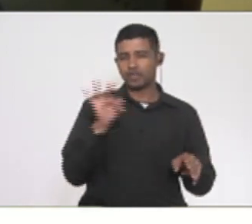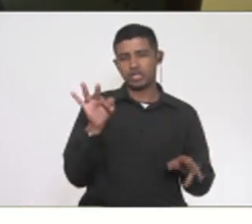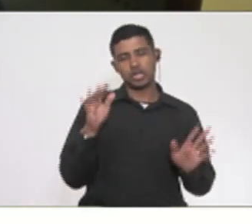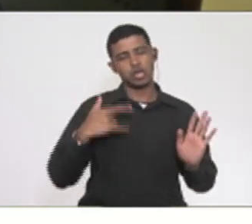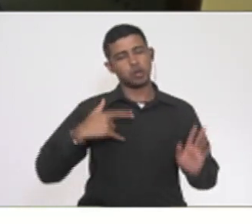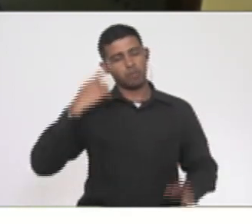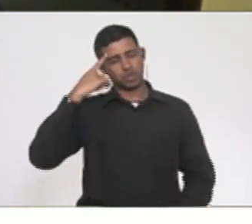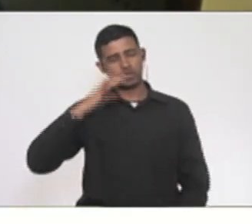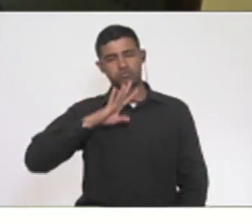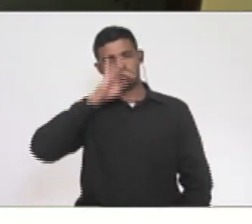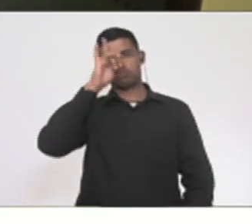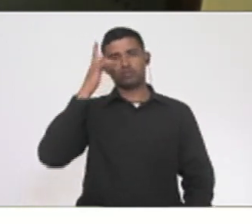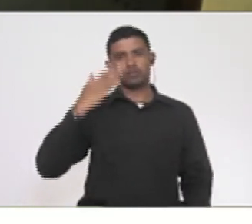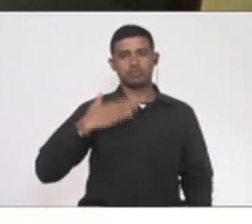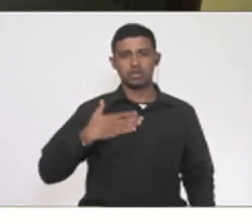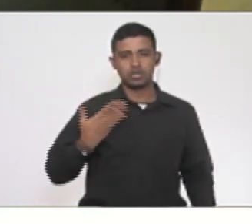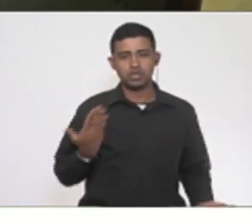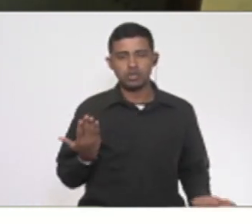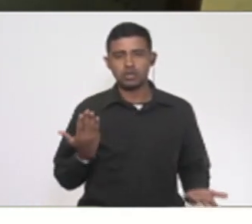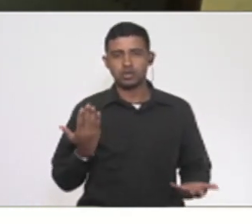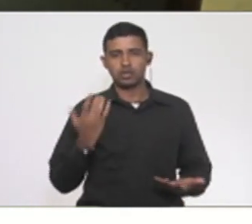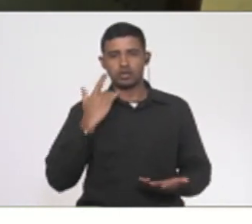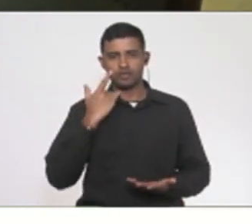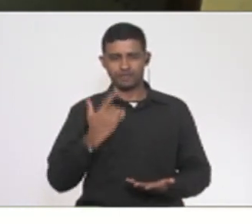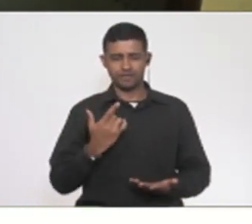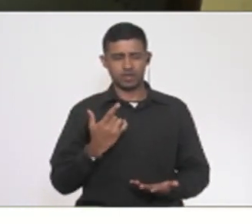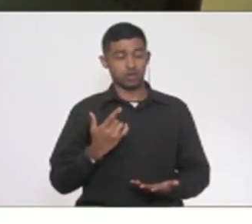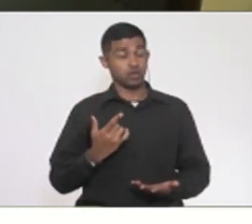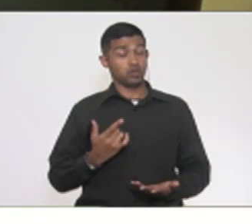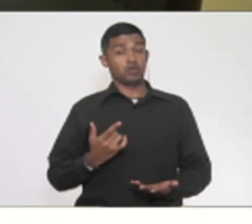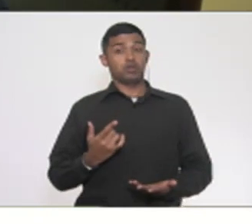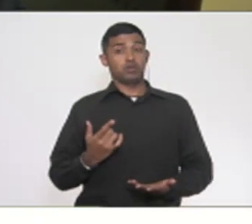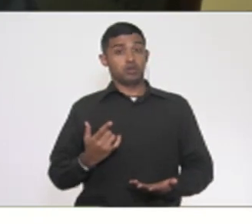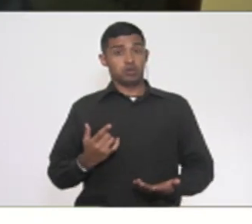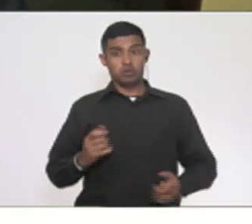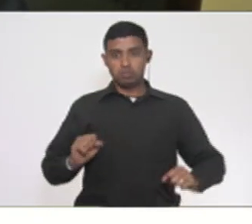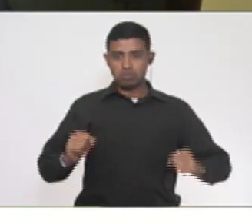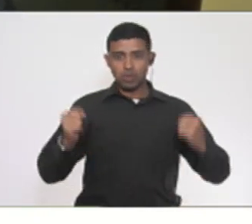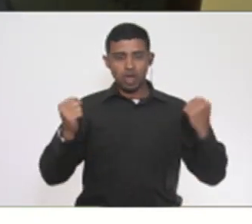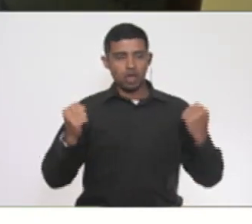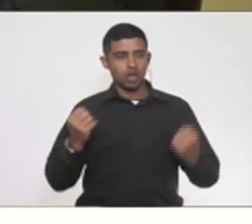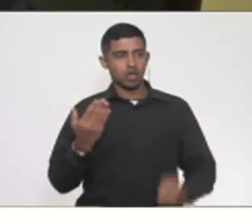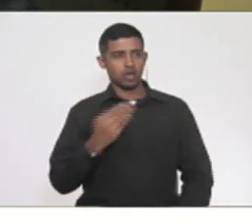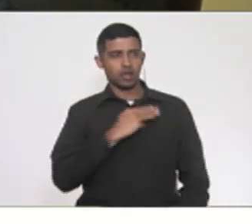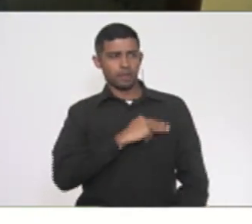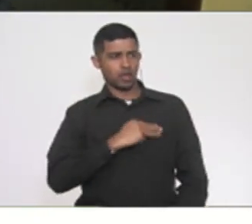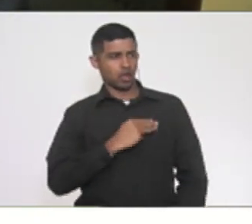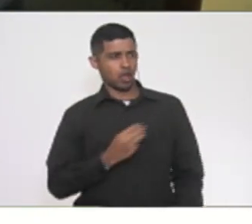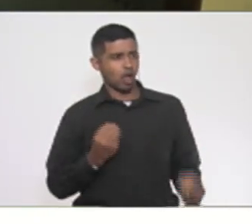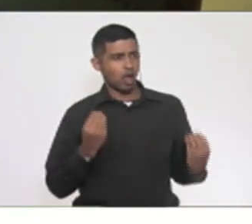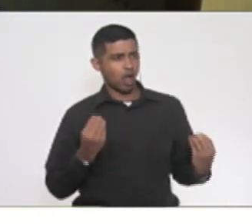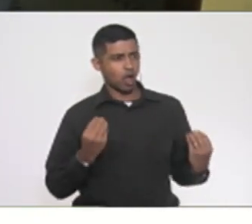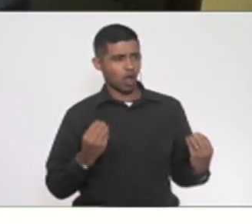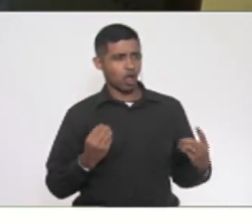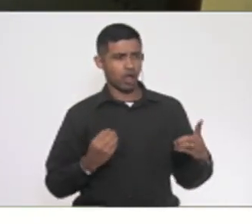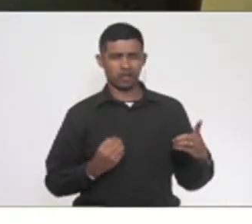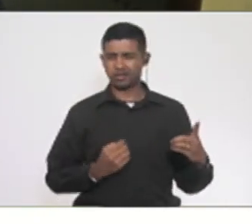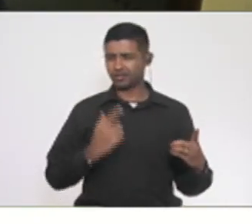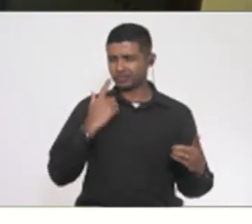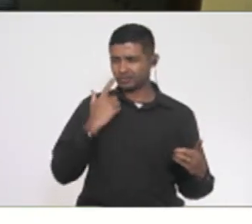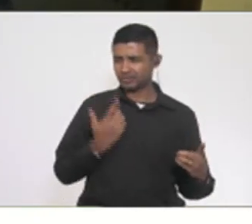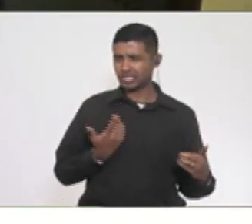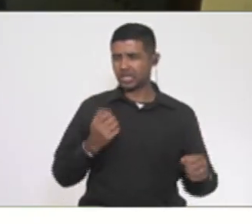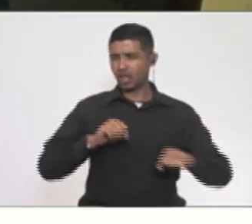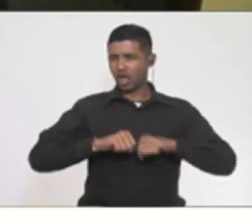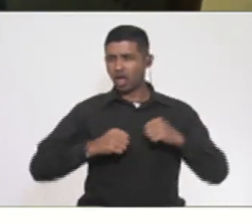minha, uma voracidade muito grande do ministro, presidente, falei, poxa, será que é tão assim? O ministro tem que abrir, tem que quebrar esse